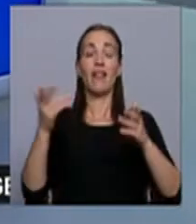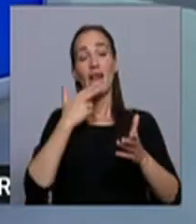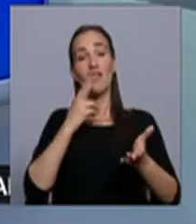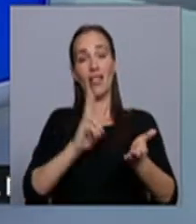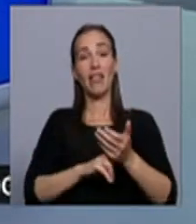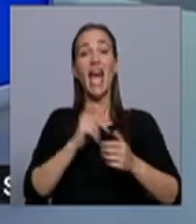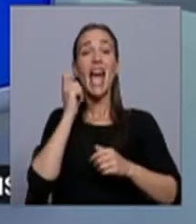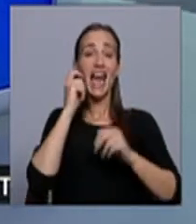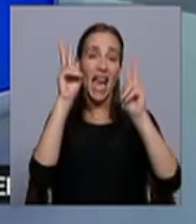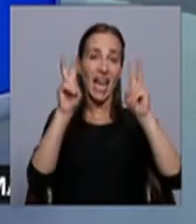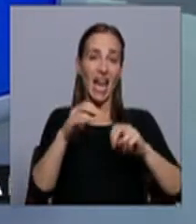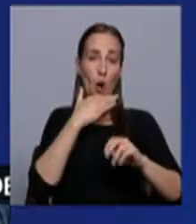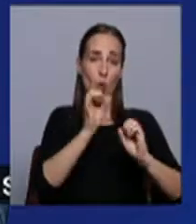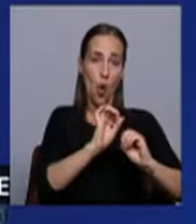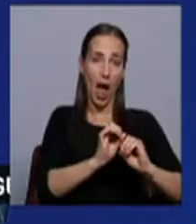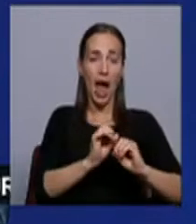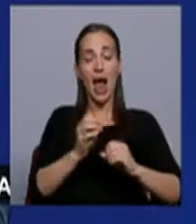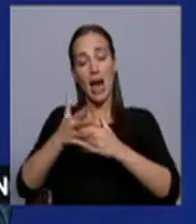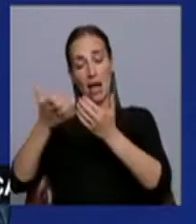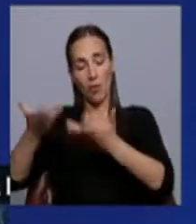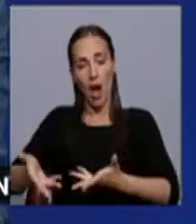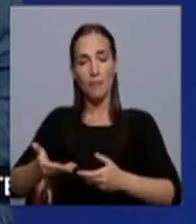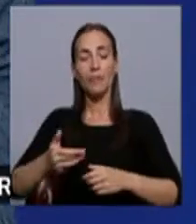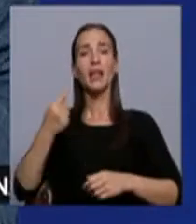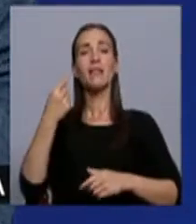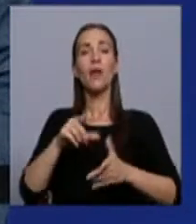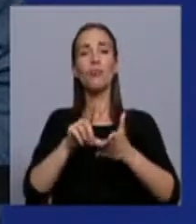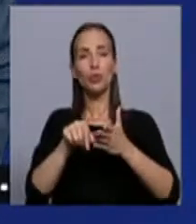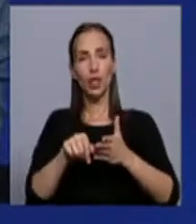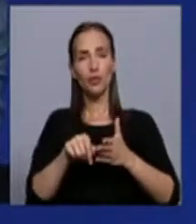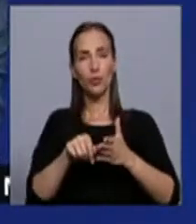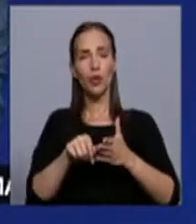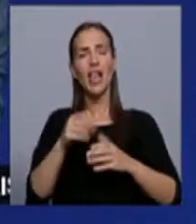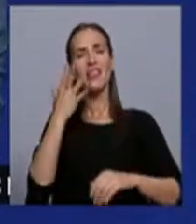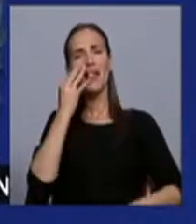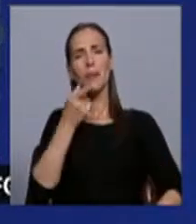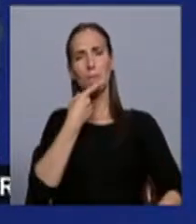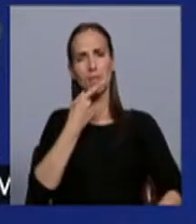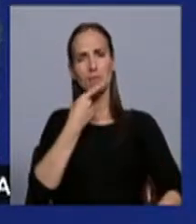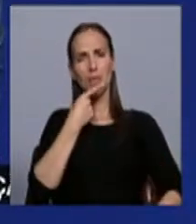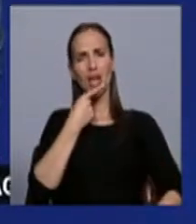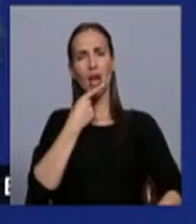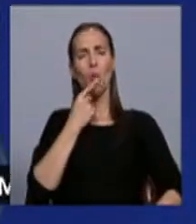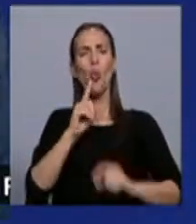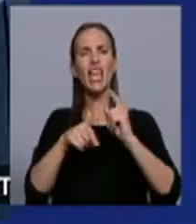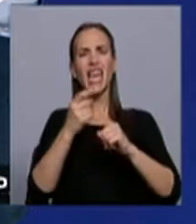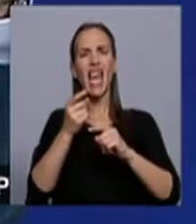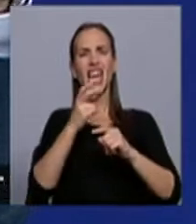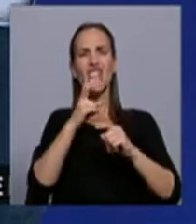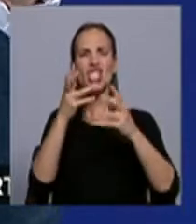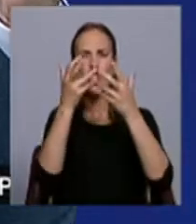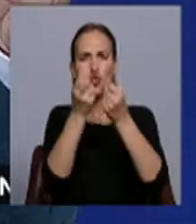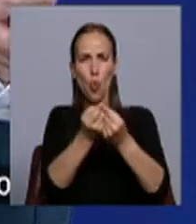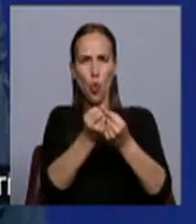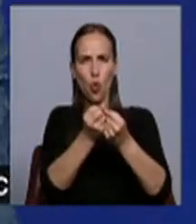numa fotografia, um gigante mundo na realidade. Quem não tem cão caça com gato, autenticamente. Há um instrumento, um